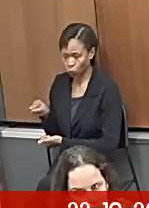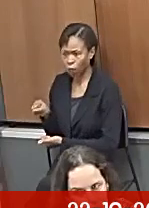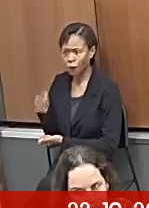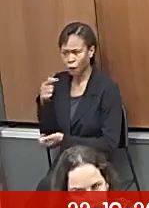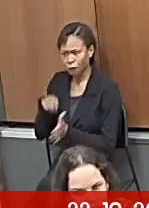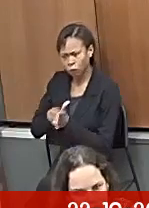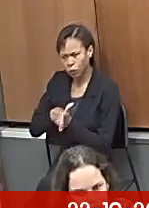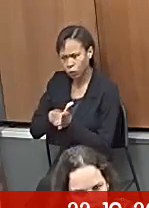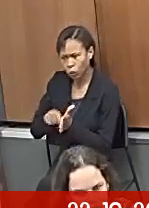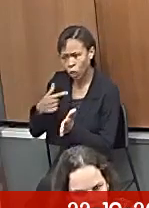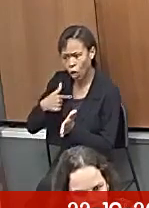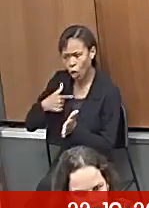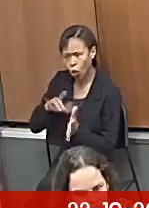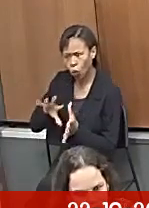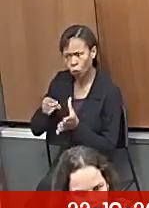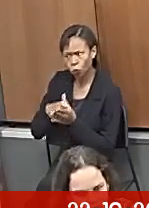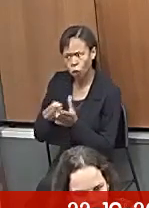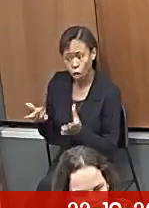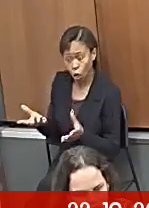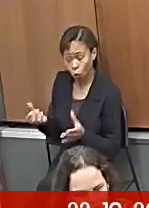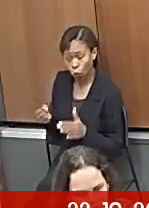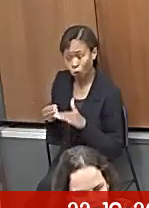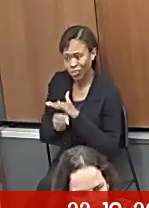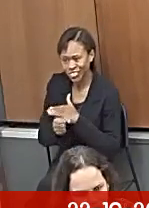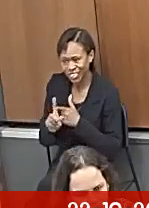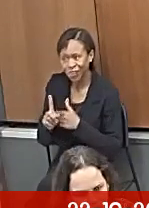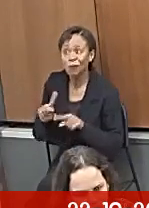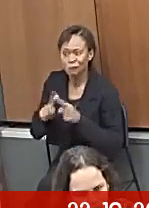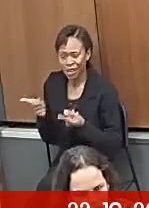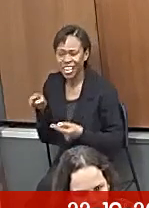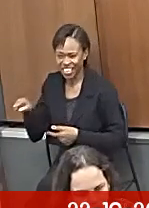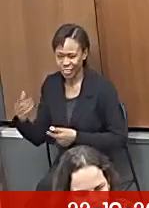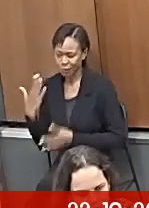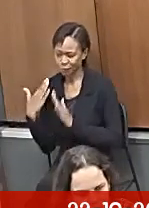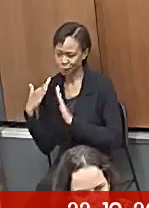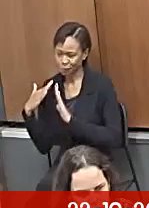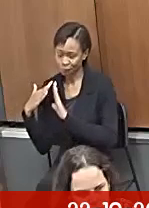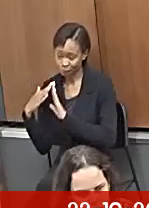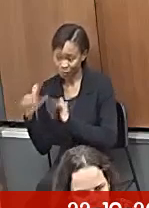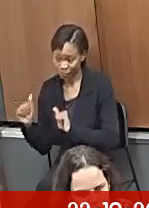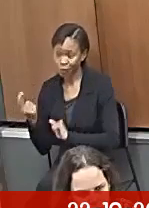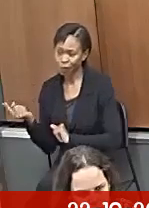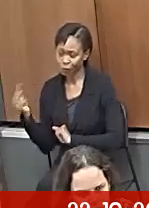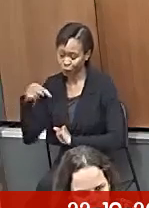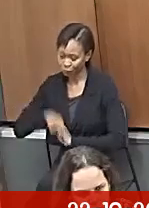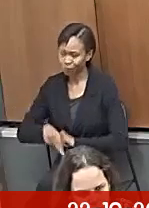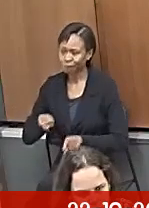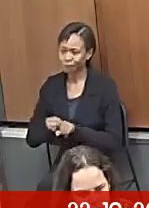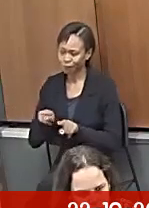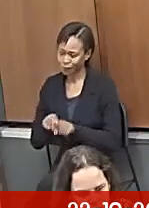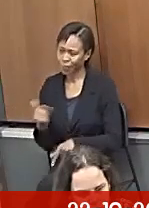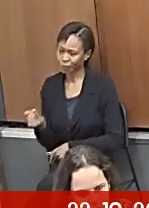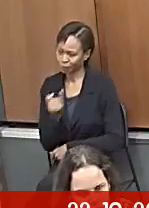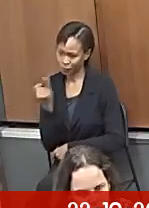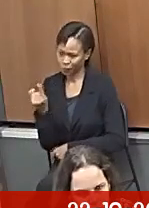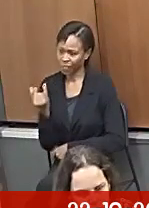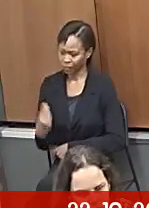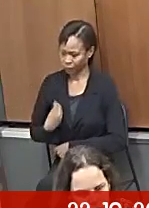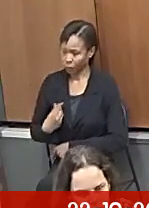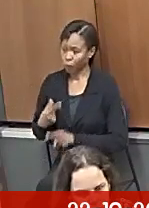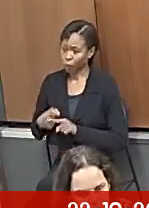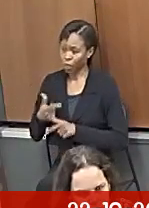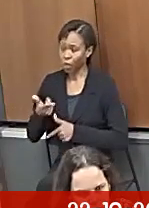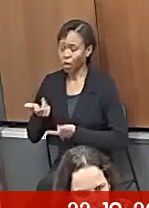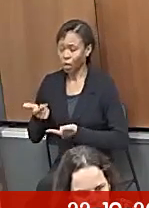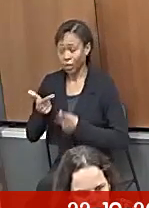verificou que eu não tinha sido incluído e fez questão que eu fosse incluído, porque a importância da coordenadoria estar aqui presente, até porque é o trabalho